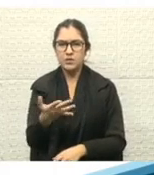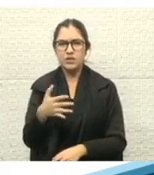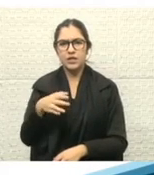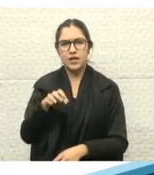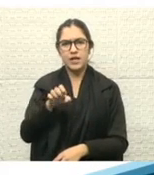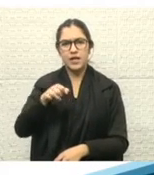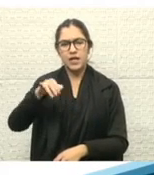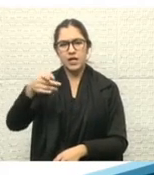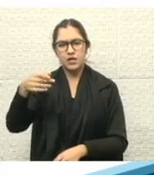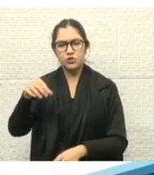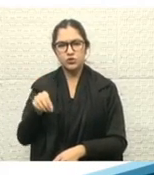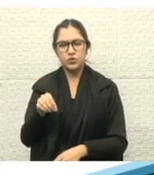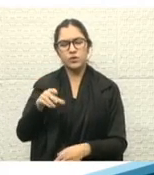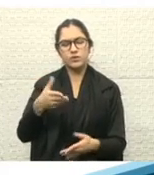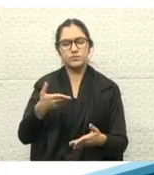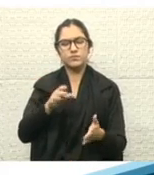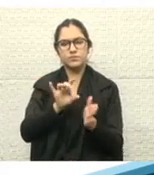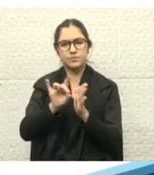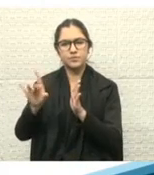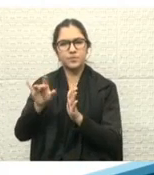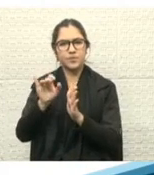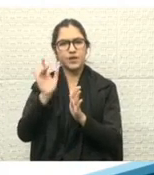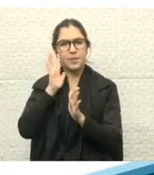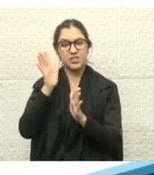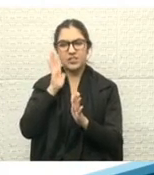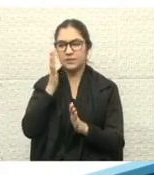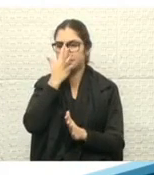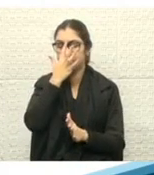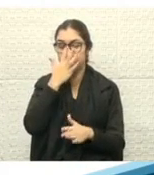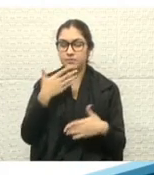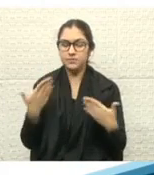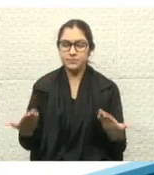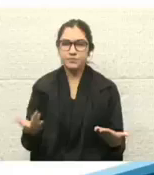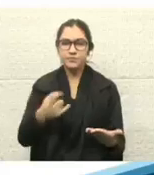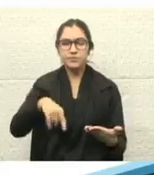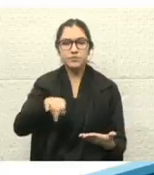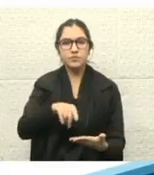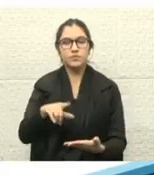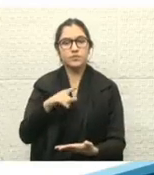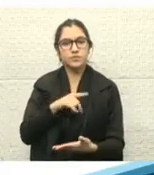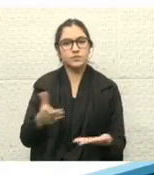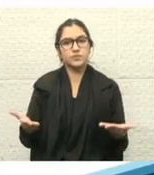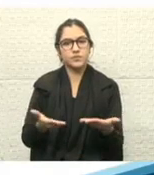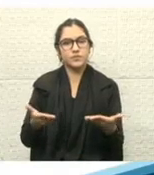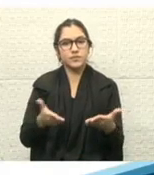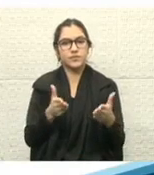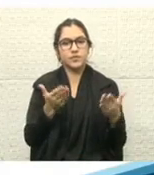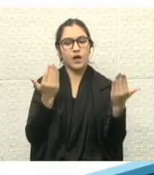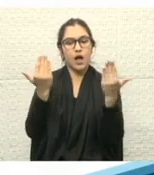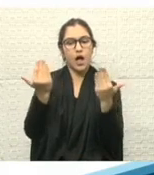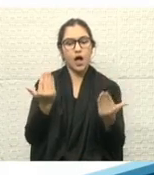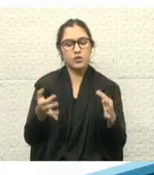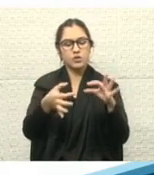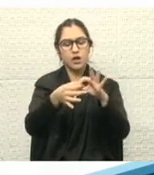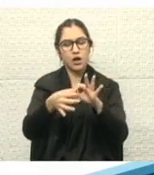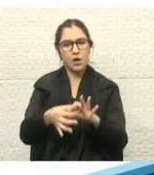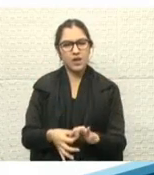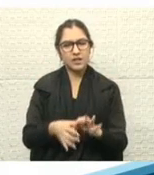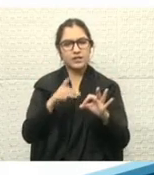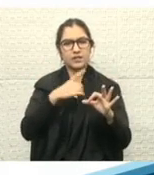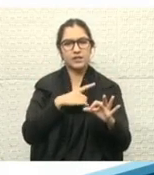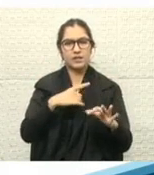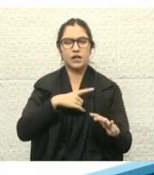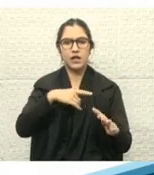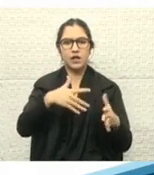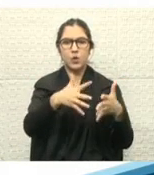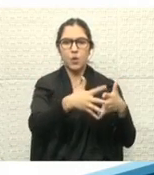eixo vertical nas partes imaginárias. E com isso, nós vamos ter associações entre os pontos do